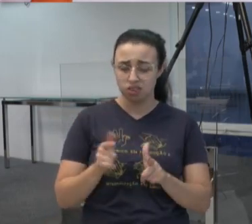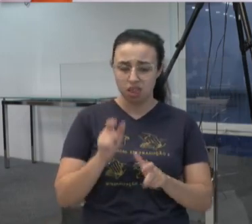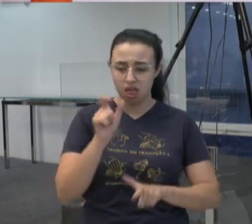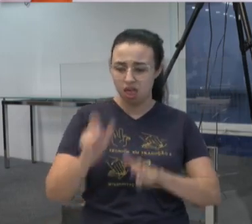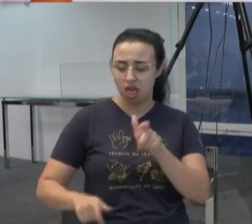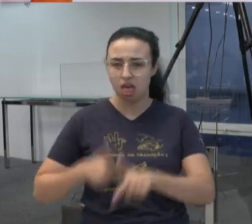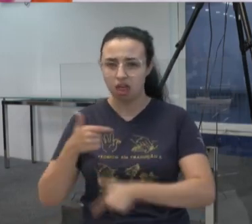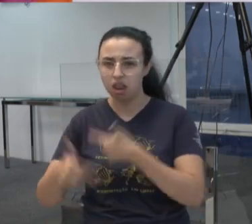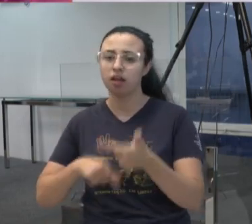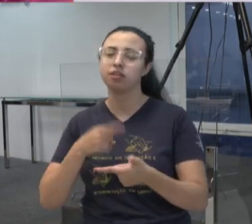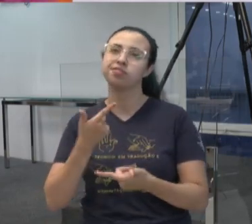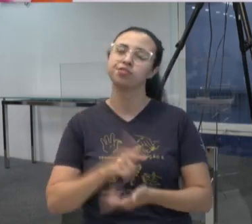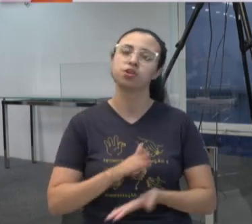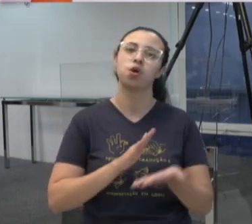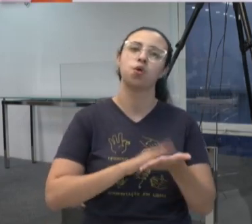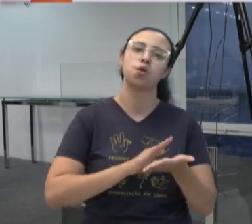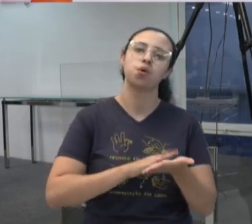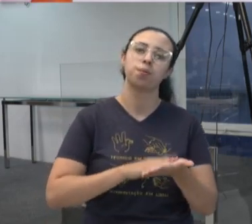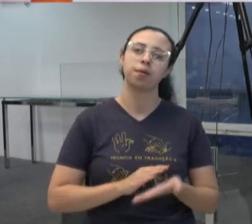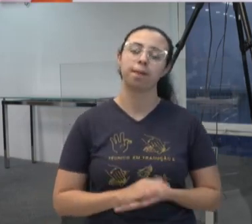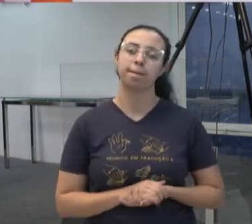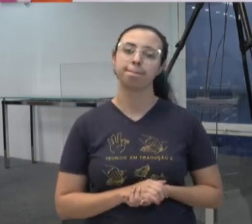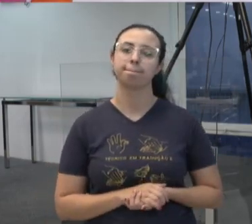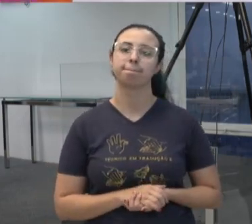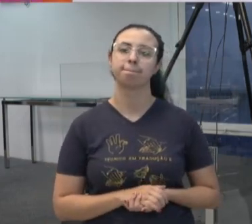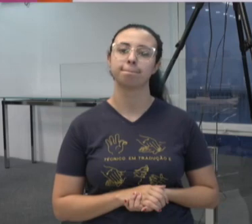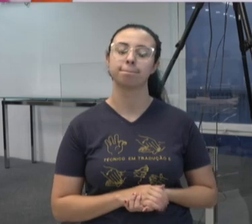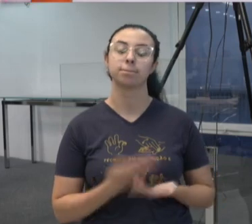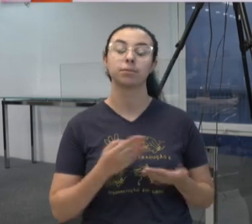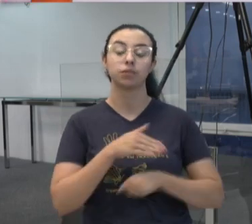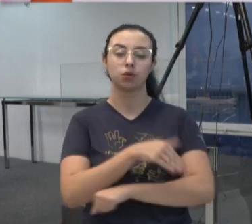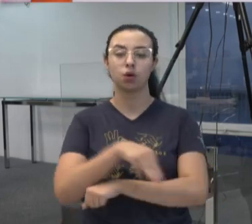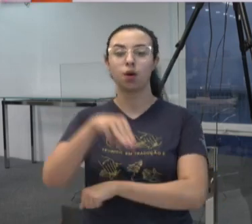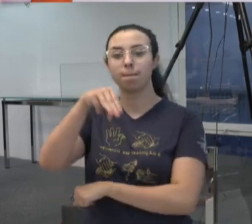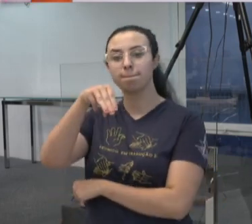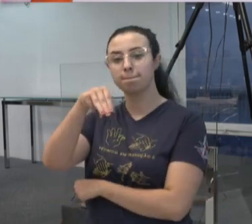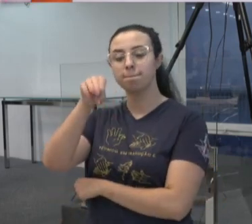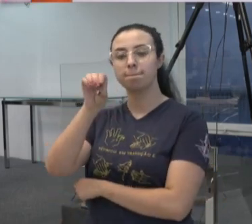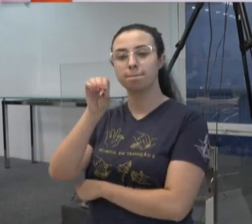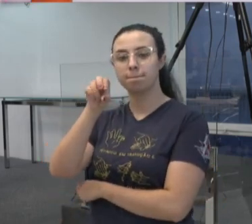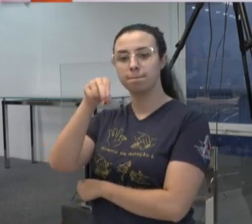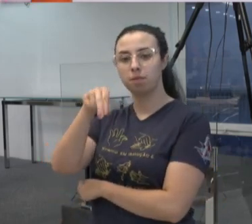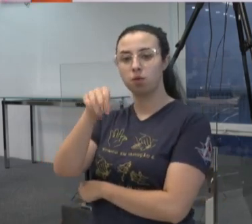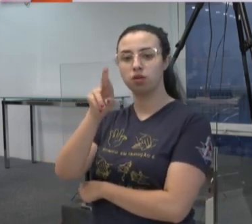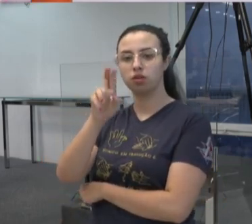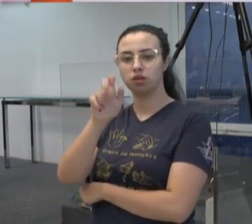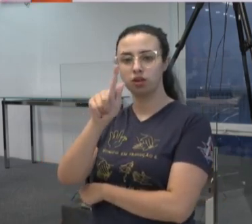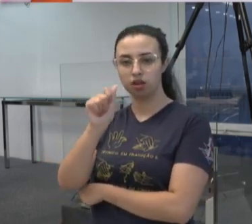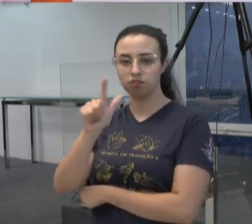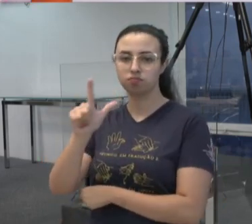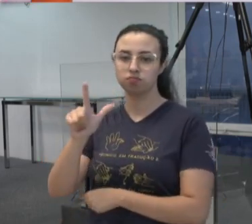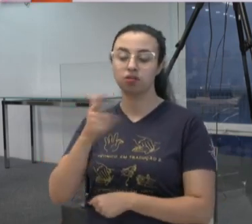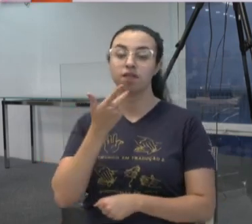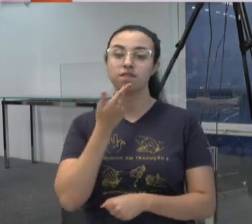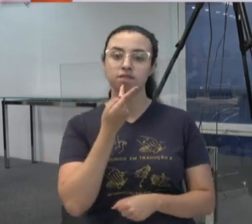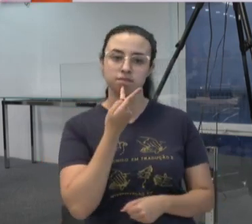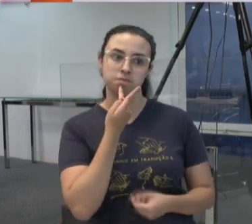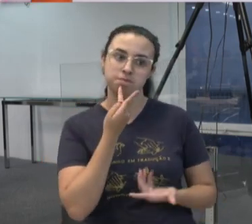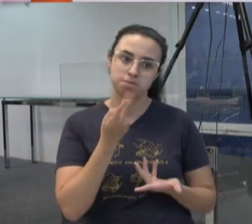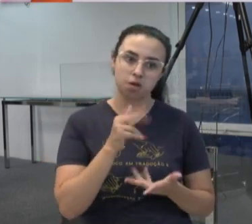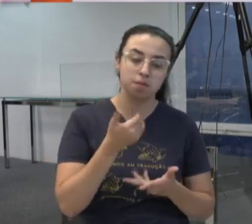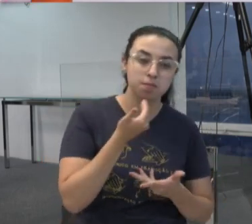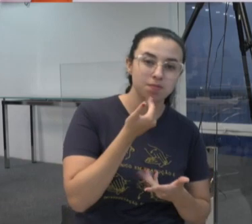vamos cobrar de novo e brigar com eles de novo. Pessoal da rua Montreal, infelizmente, para melhorar, tem que piorar. Então, o calçamento que vocês